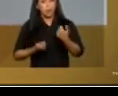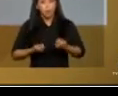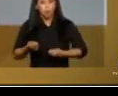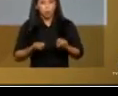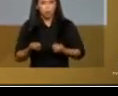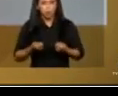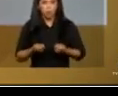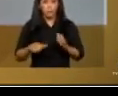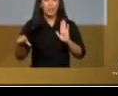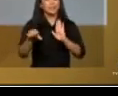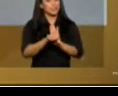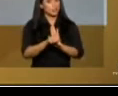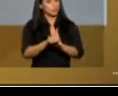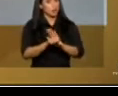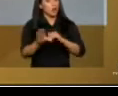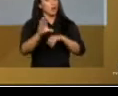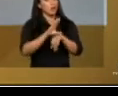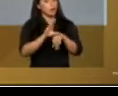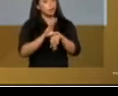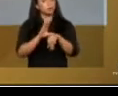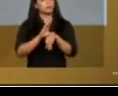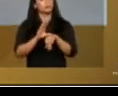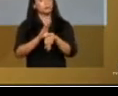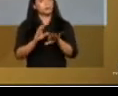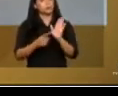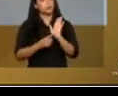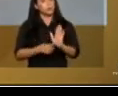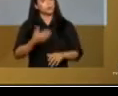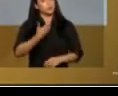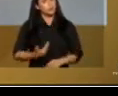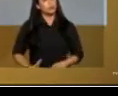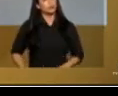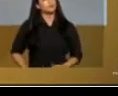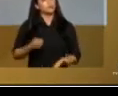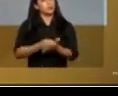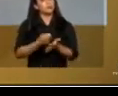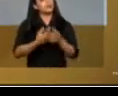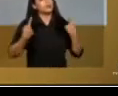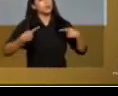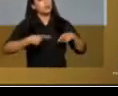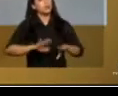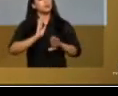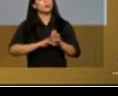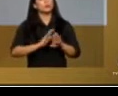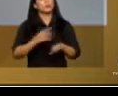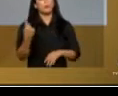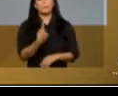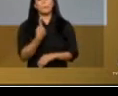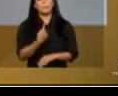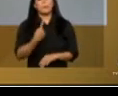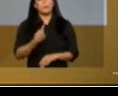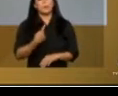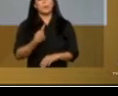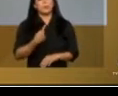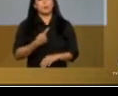crime. A Constituição brasileira estabelece que o Estado tem o dever de combater os monopólios que abusam do